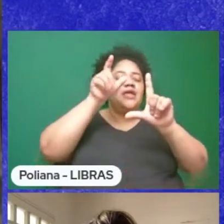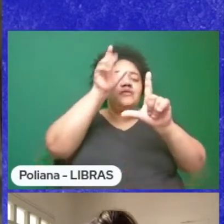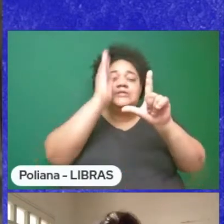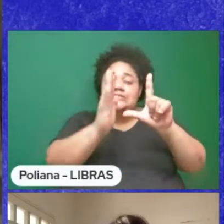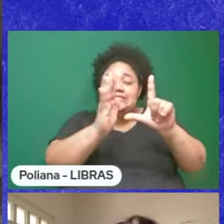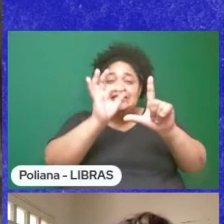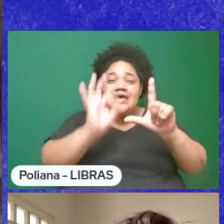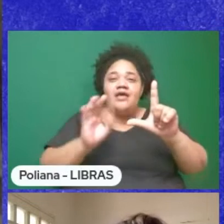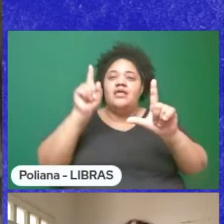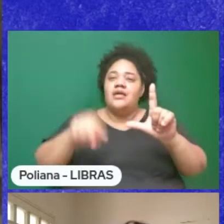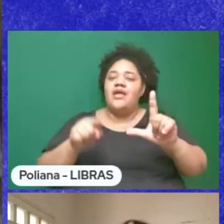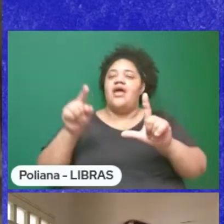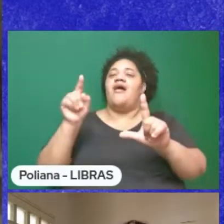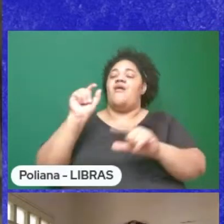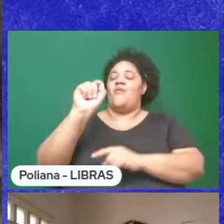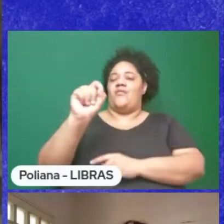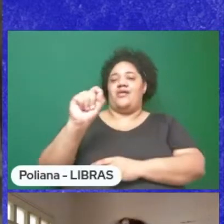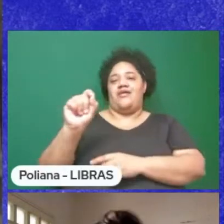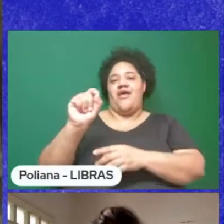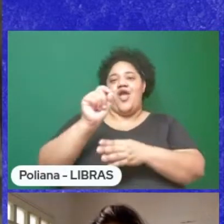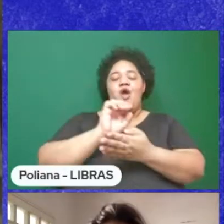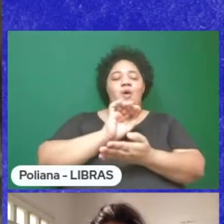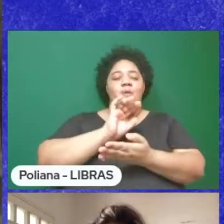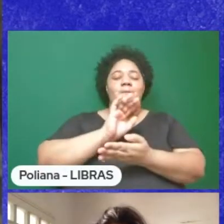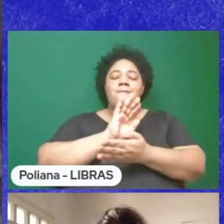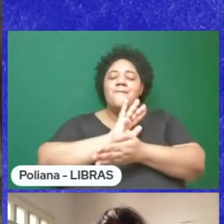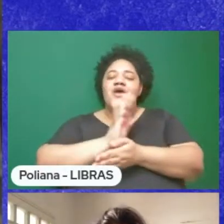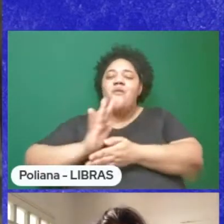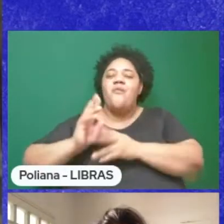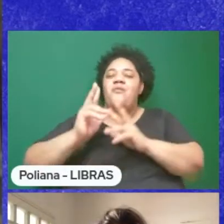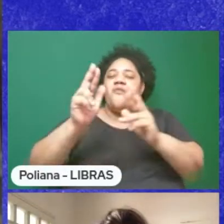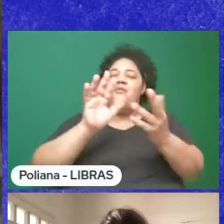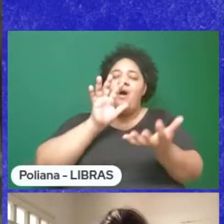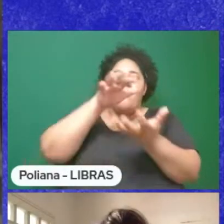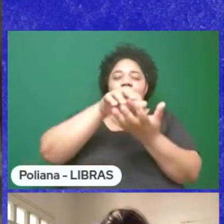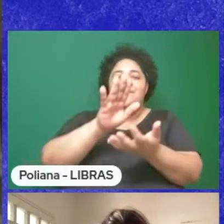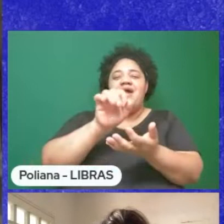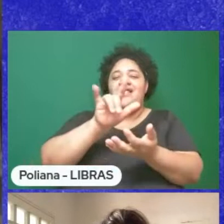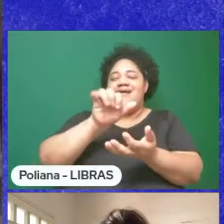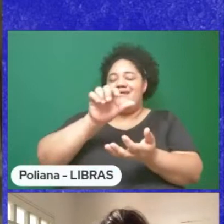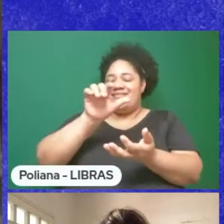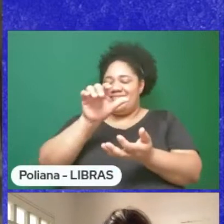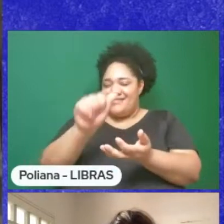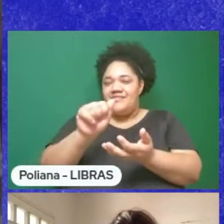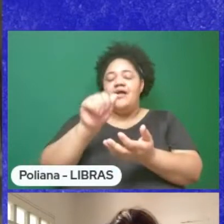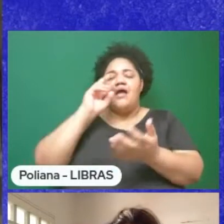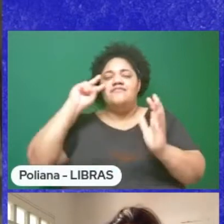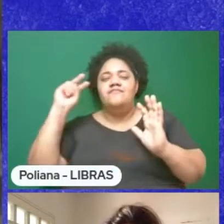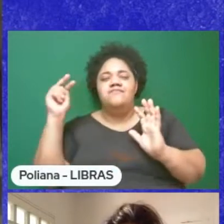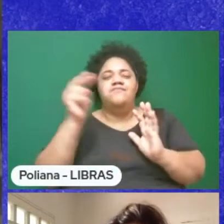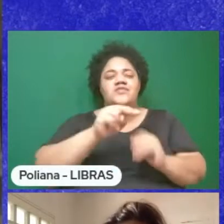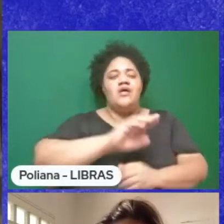baleia passando. É que eu acho aquilo incrível. Aquilo então me chamou muita atenção quando eu assisti. Vitor, porque